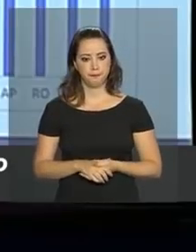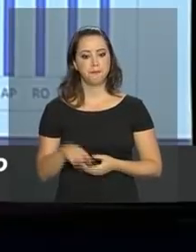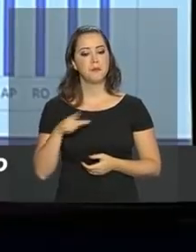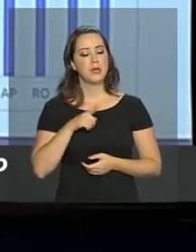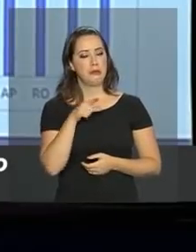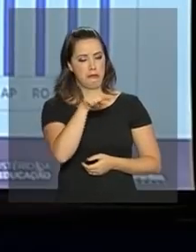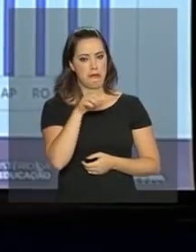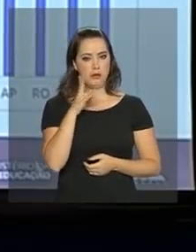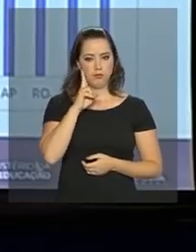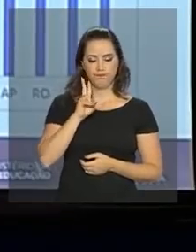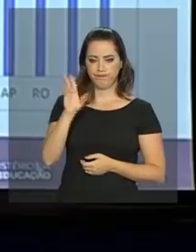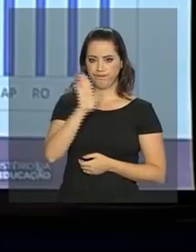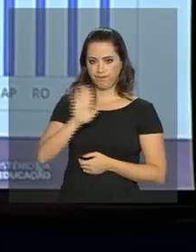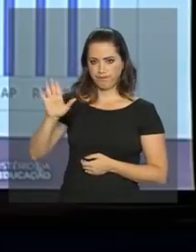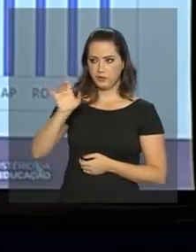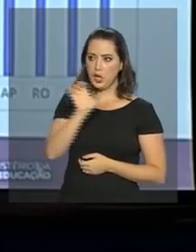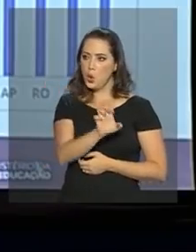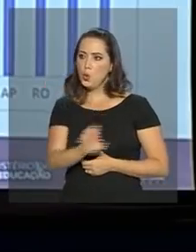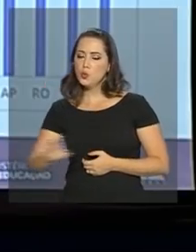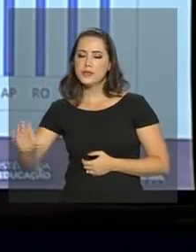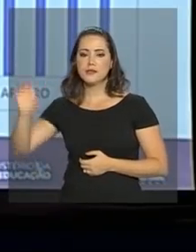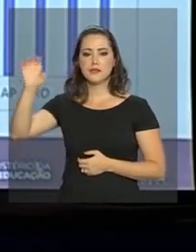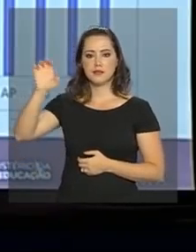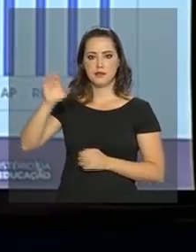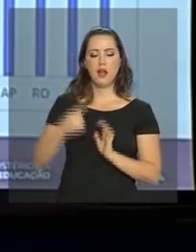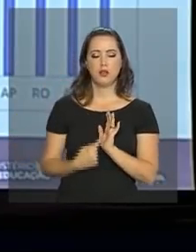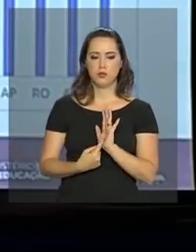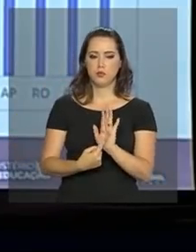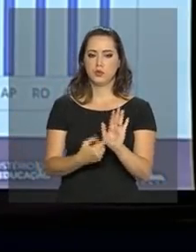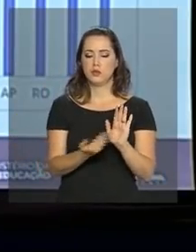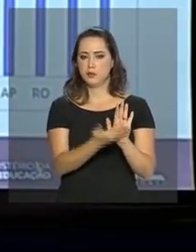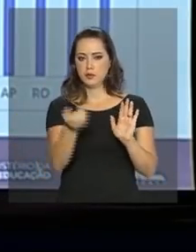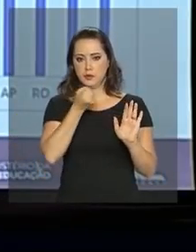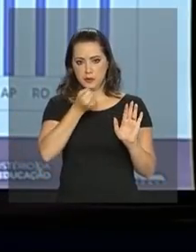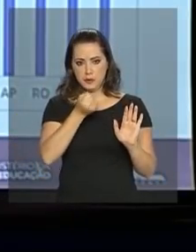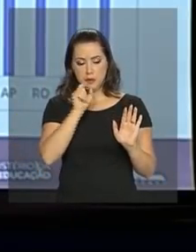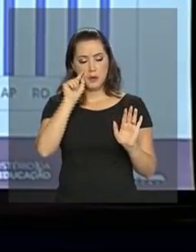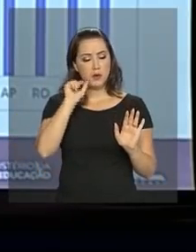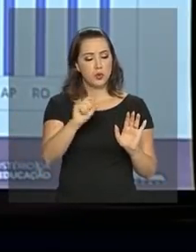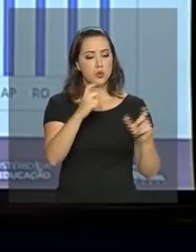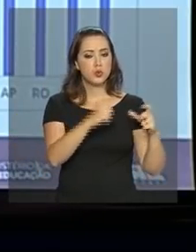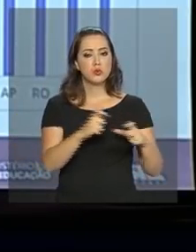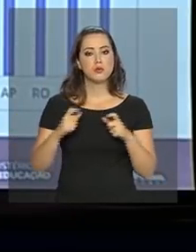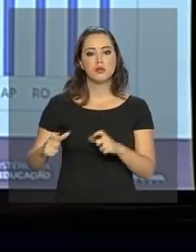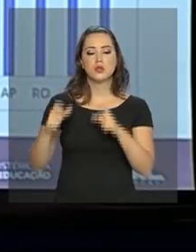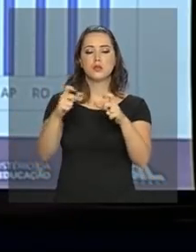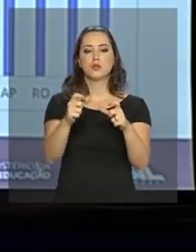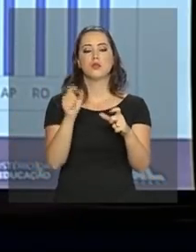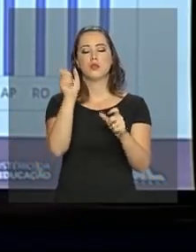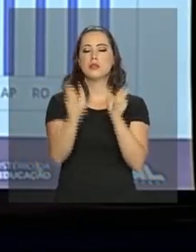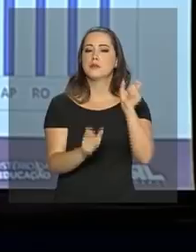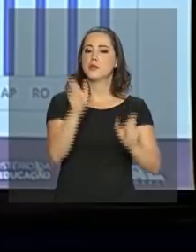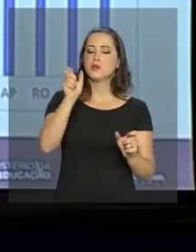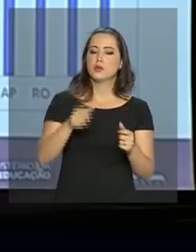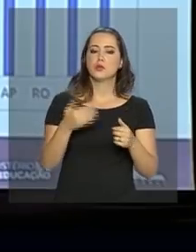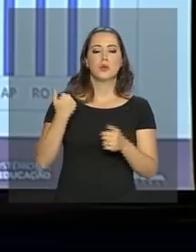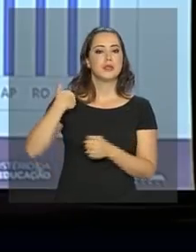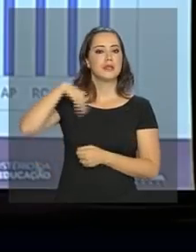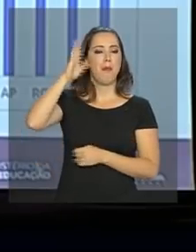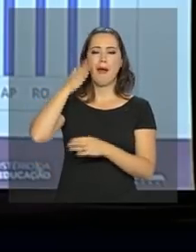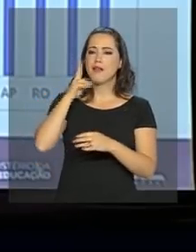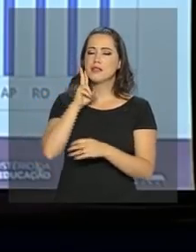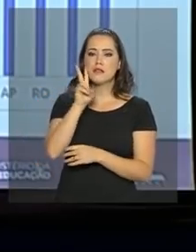estados nem vamos disponibilizar isso também aos senhores jornalistas é daqueles estados cujos participantes mais